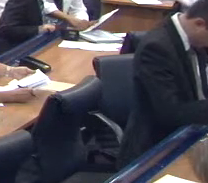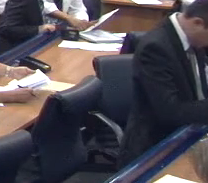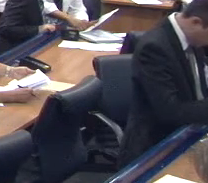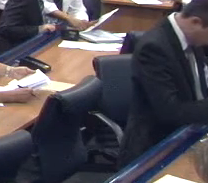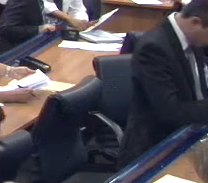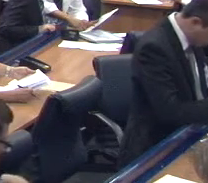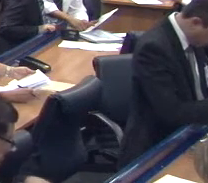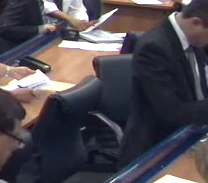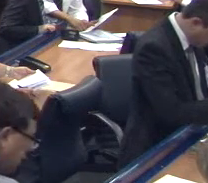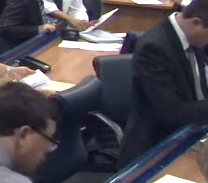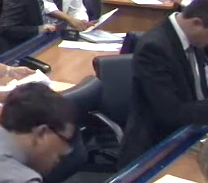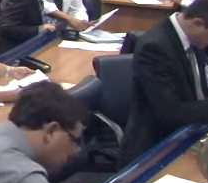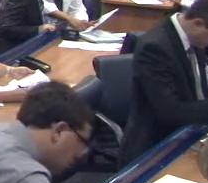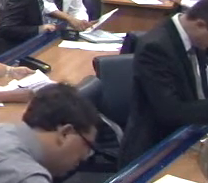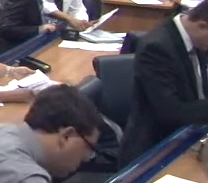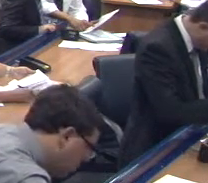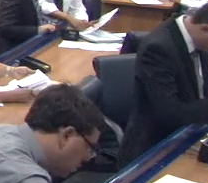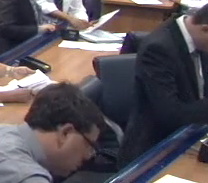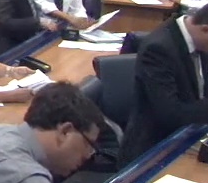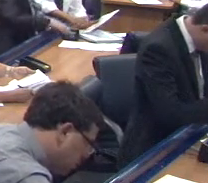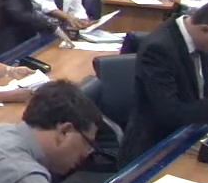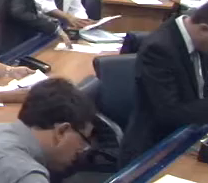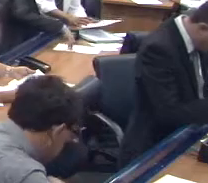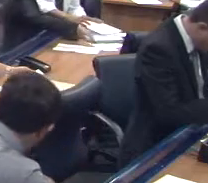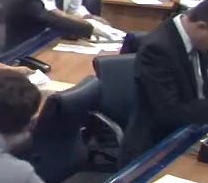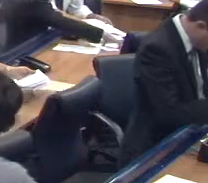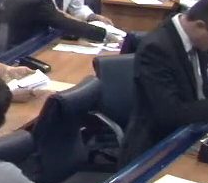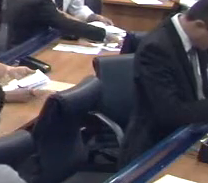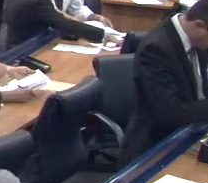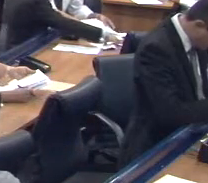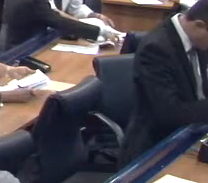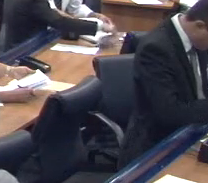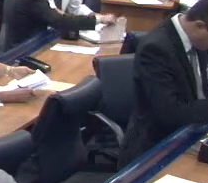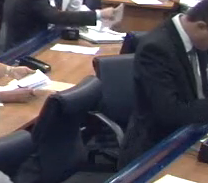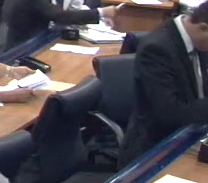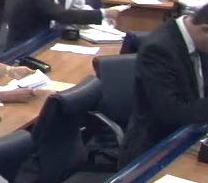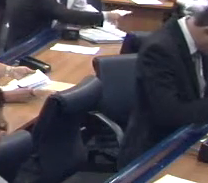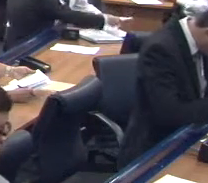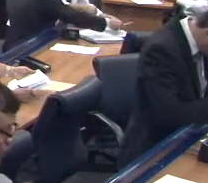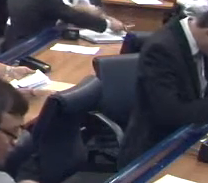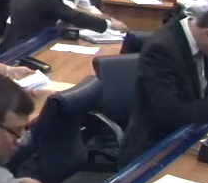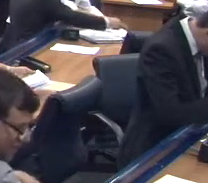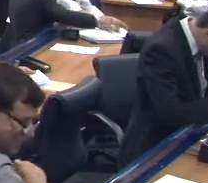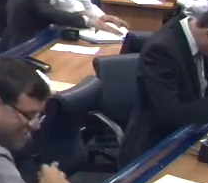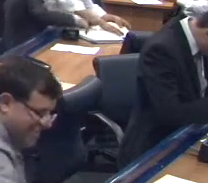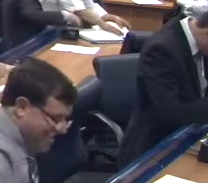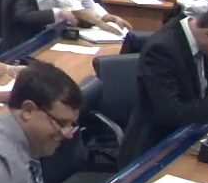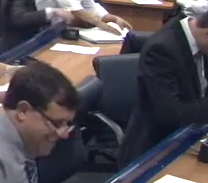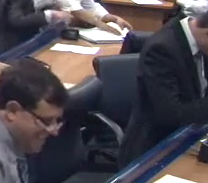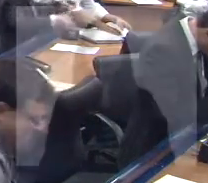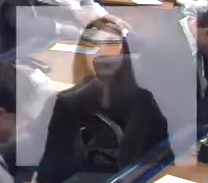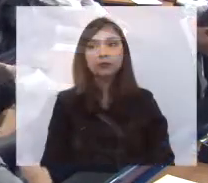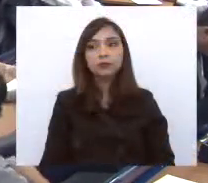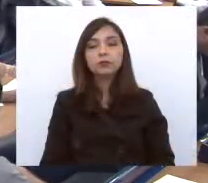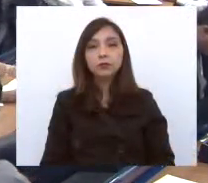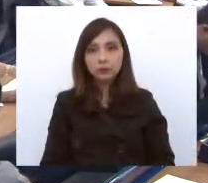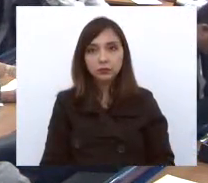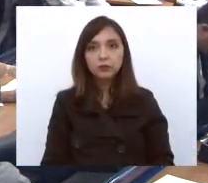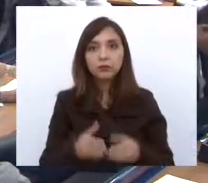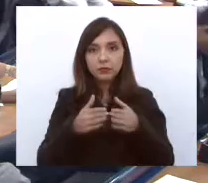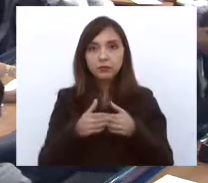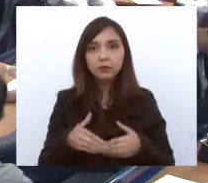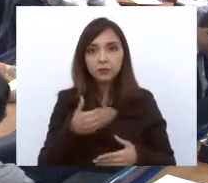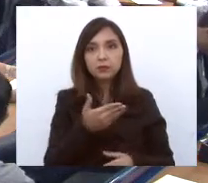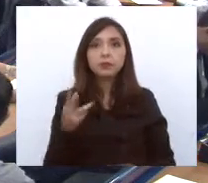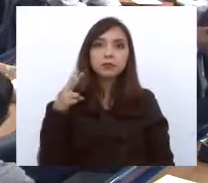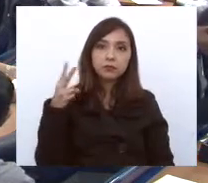Encerrada a votação, aprovada, suprima-se. Em votação, emenda modificativa número 3. Pela ordem, presidente. Solicito aos senhores vereadores que